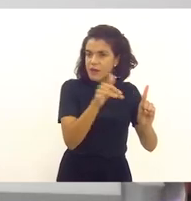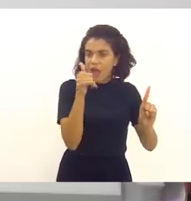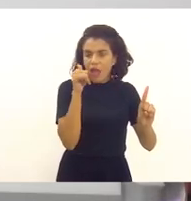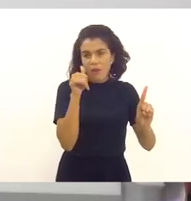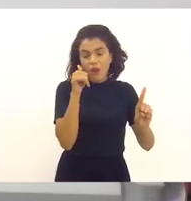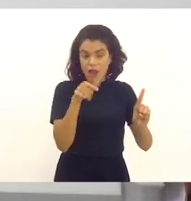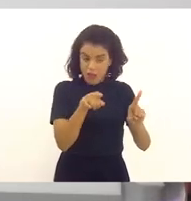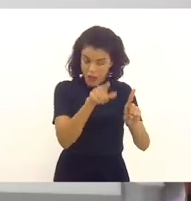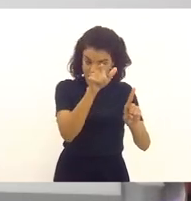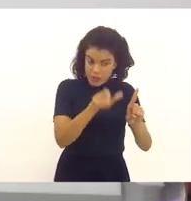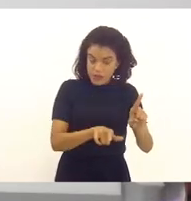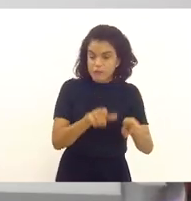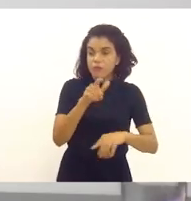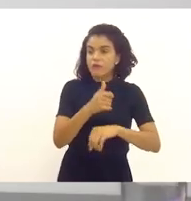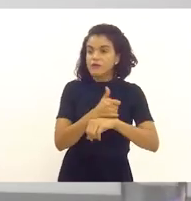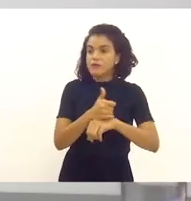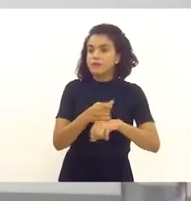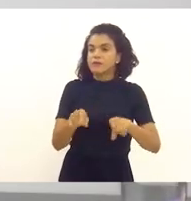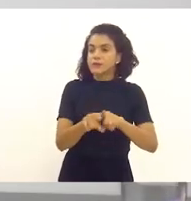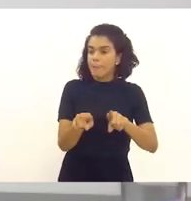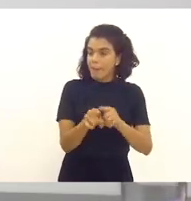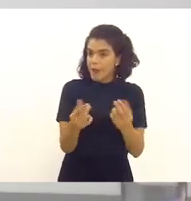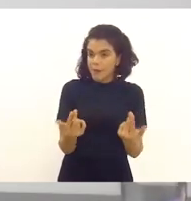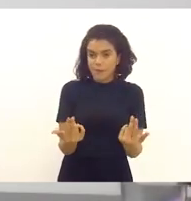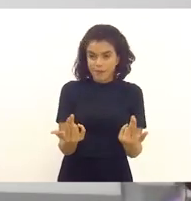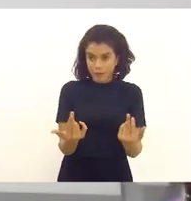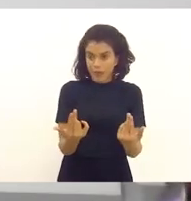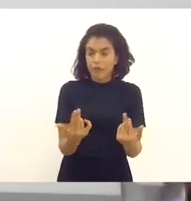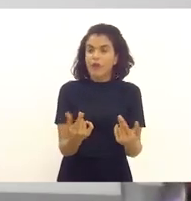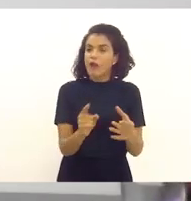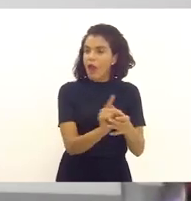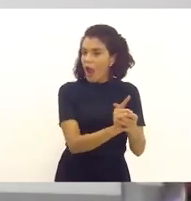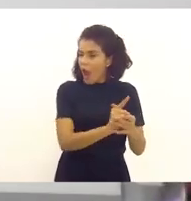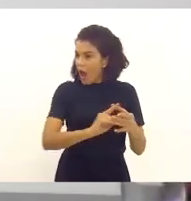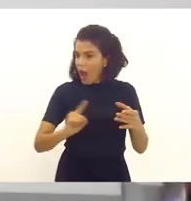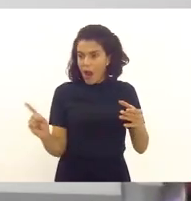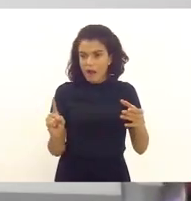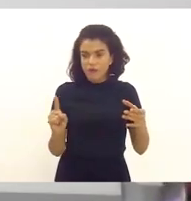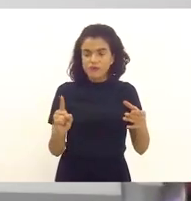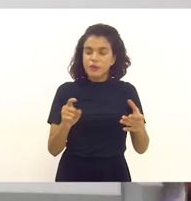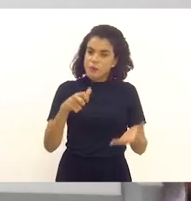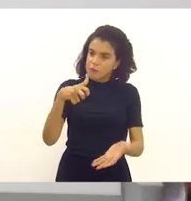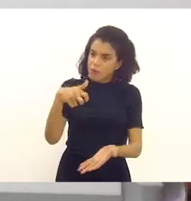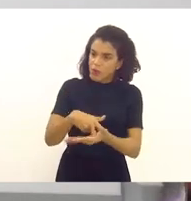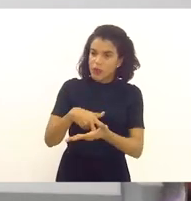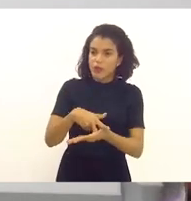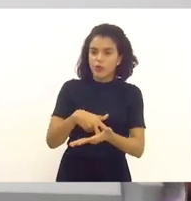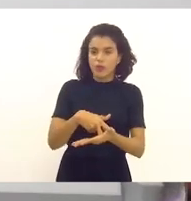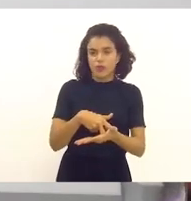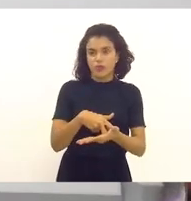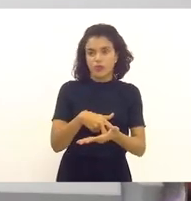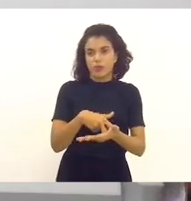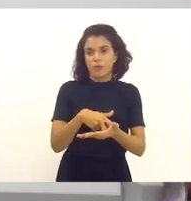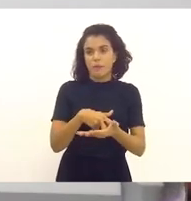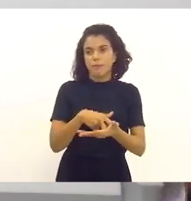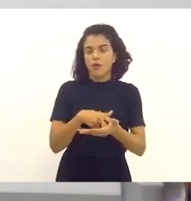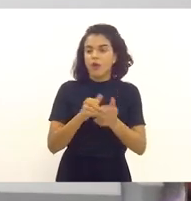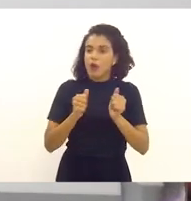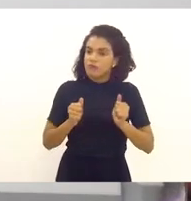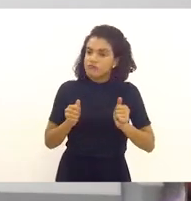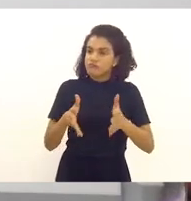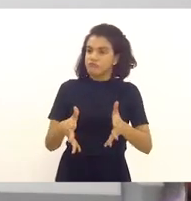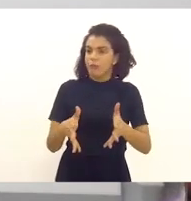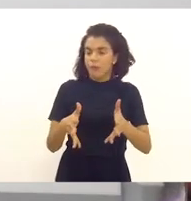serão da mesma forma devidamente punidos Pelas atitudes que